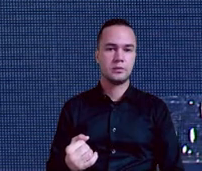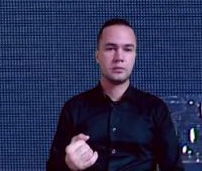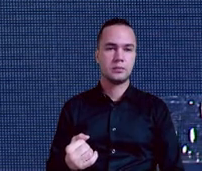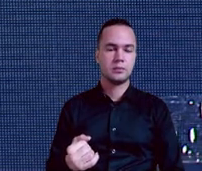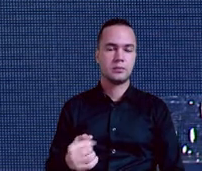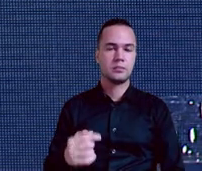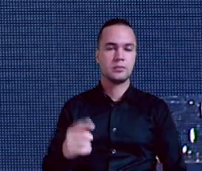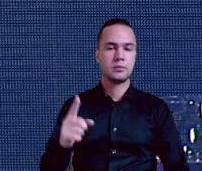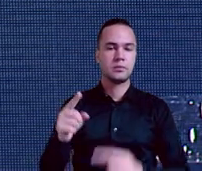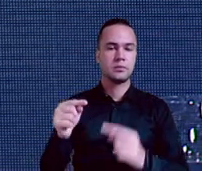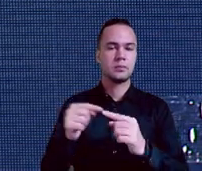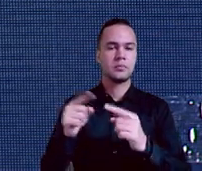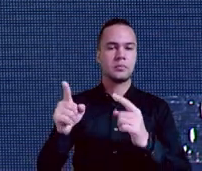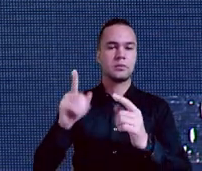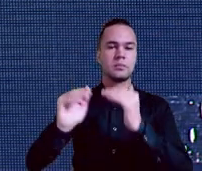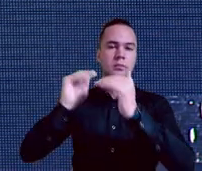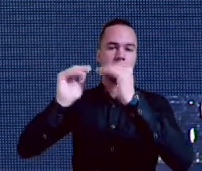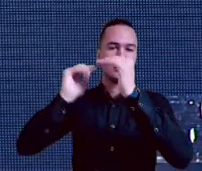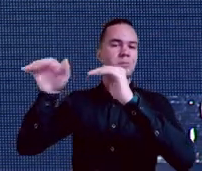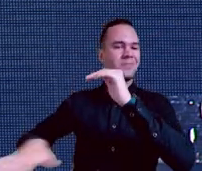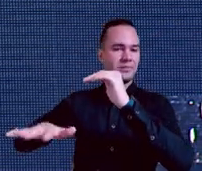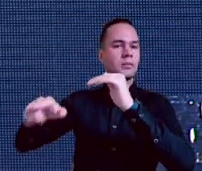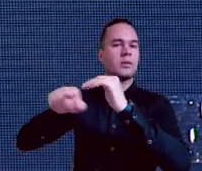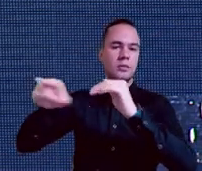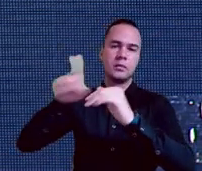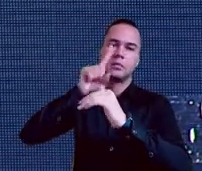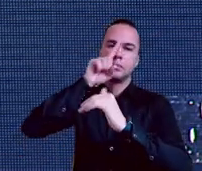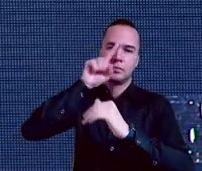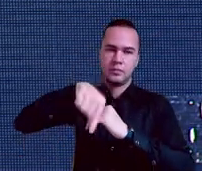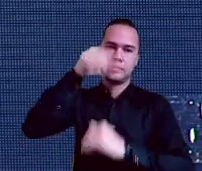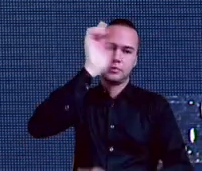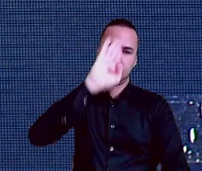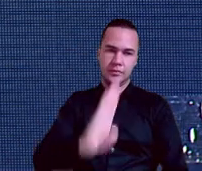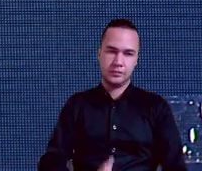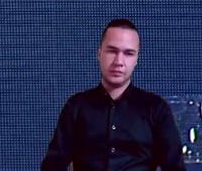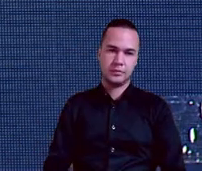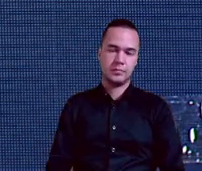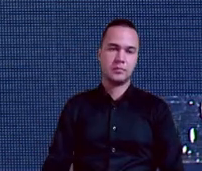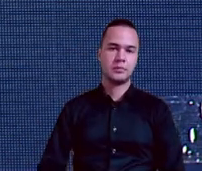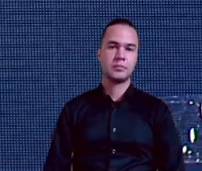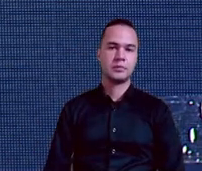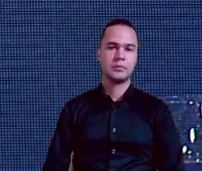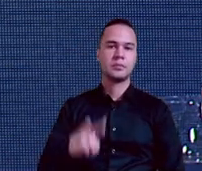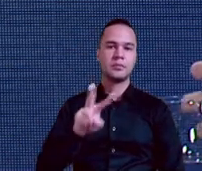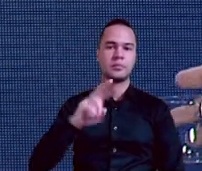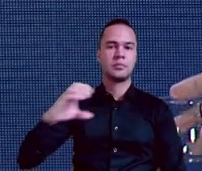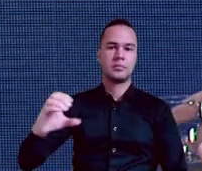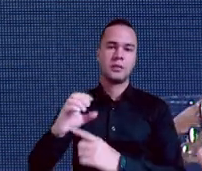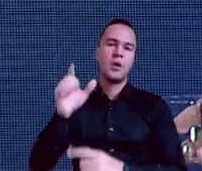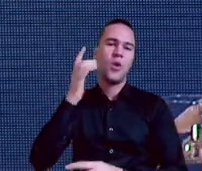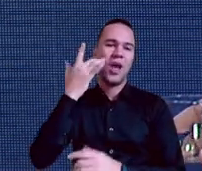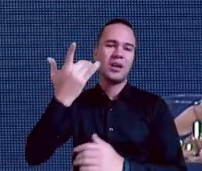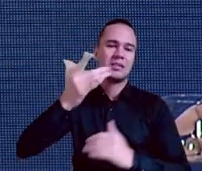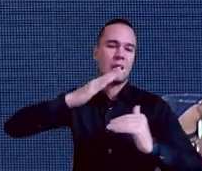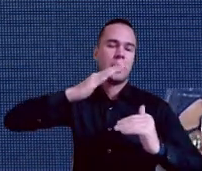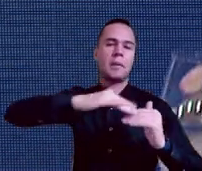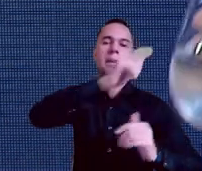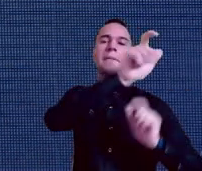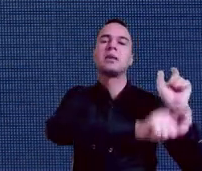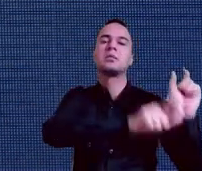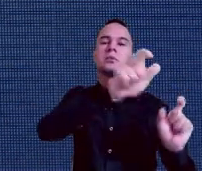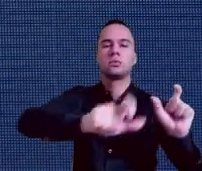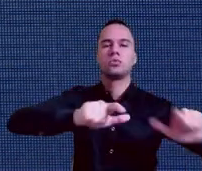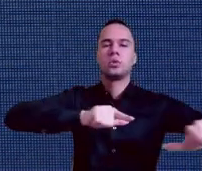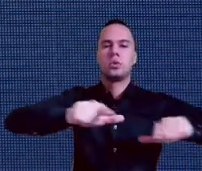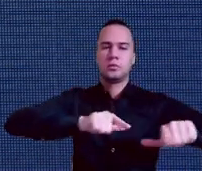do mercado que ela é crítica para a situação do Brasil agora de Vice que é Talento acho que lá atrás quando a gente tava em